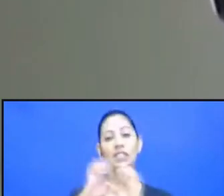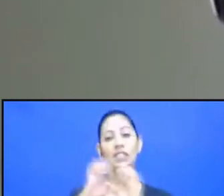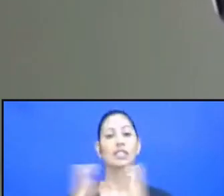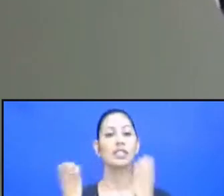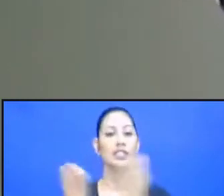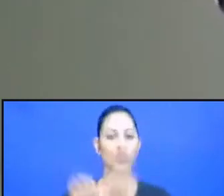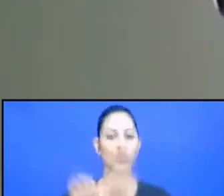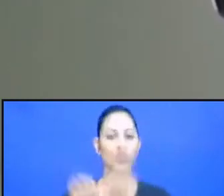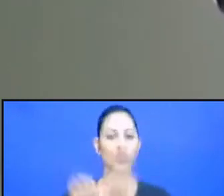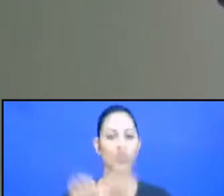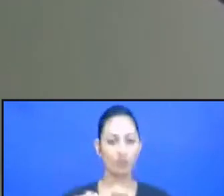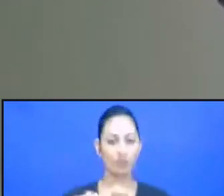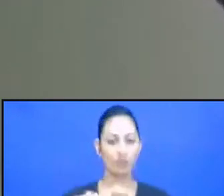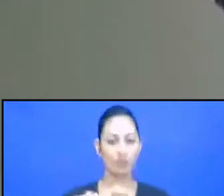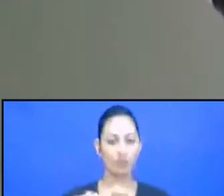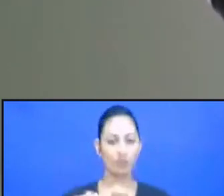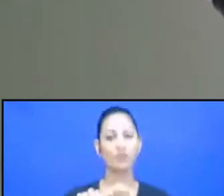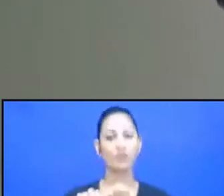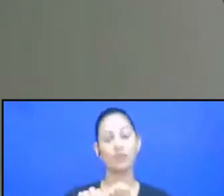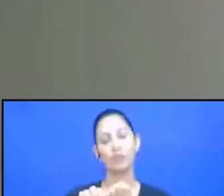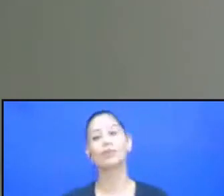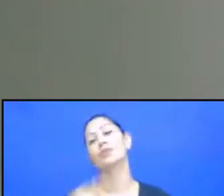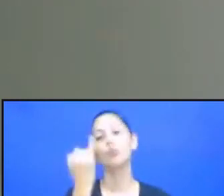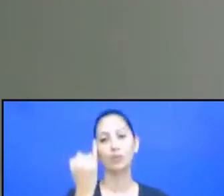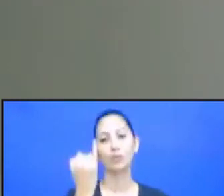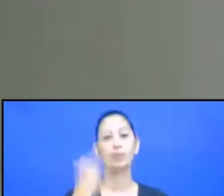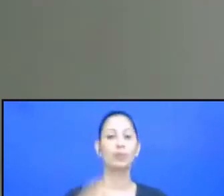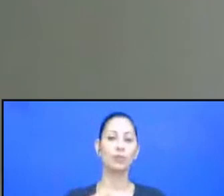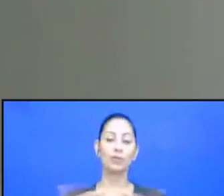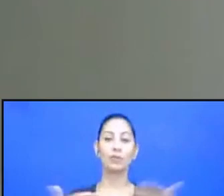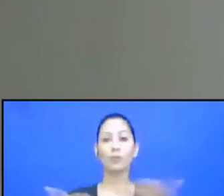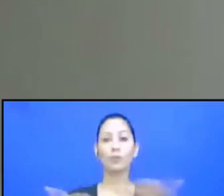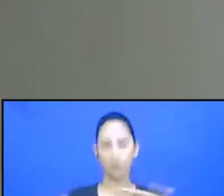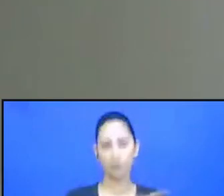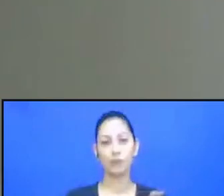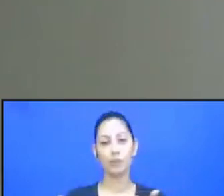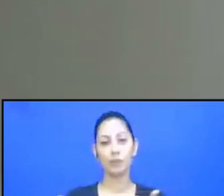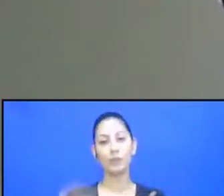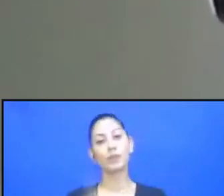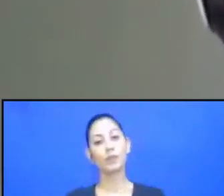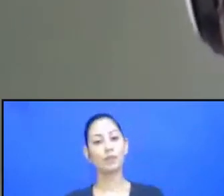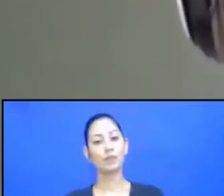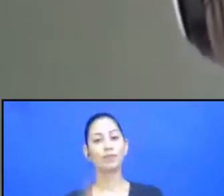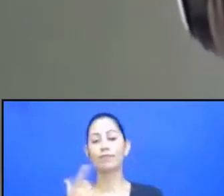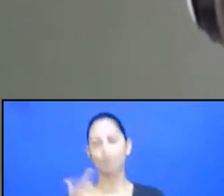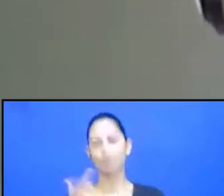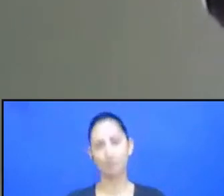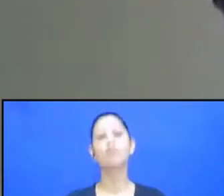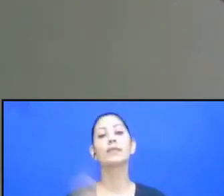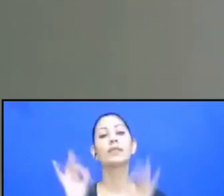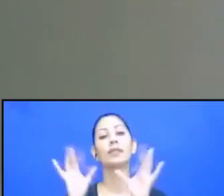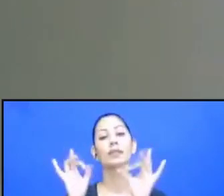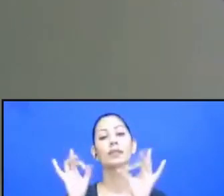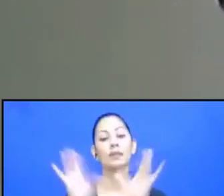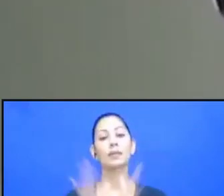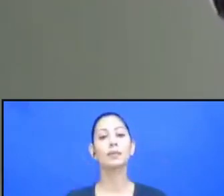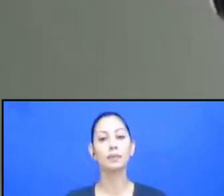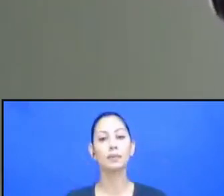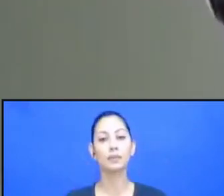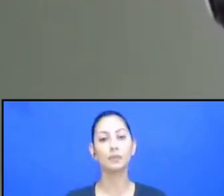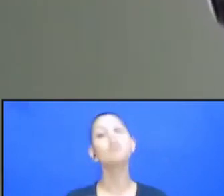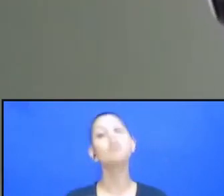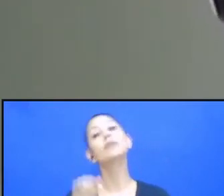uma relevância especial. E, na verdade, congresso, aprendizagem,